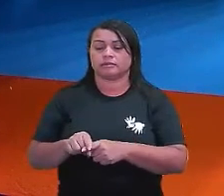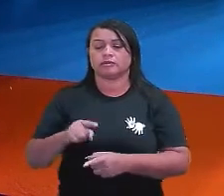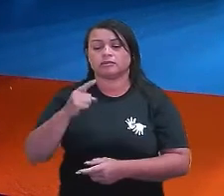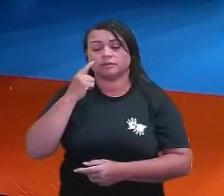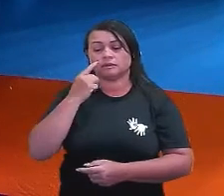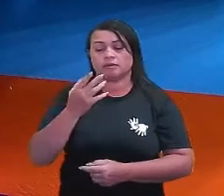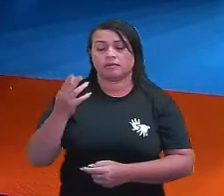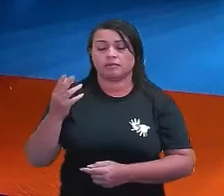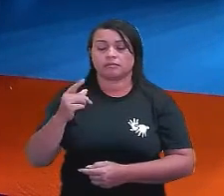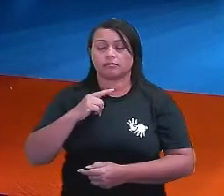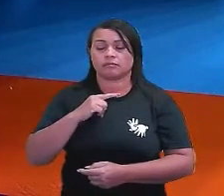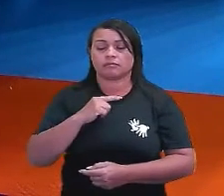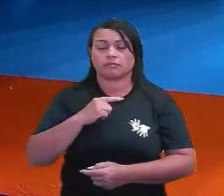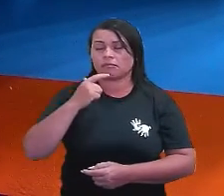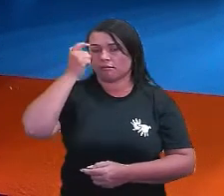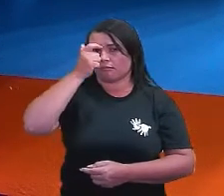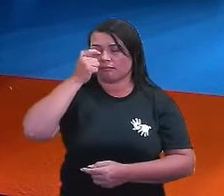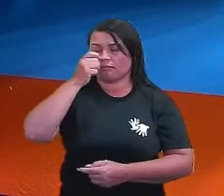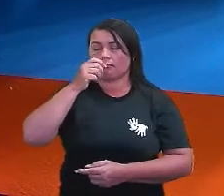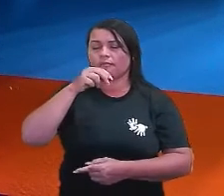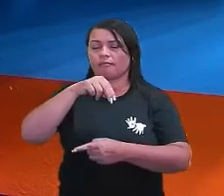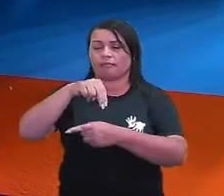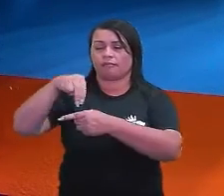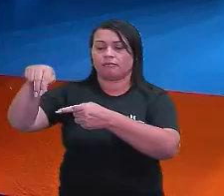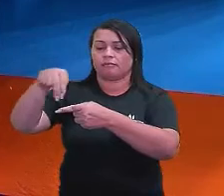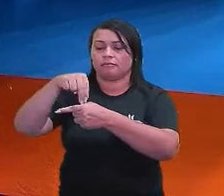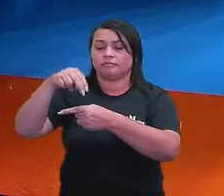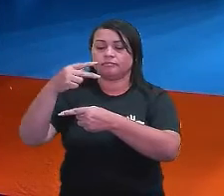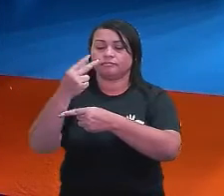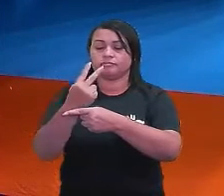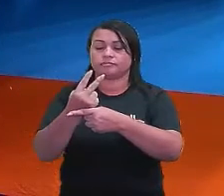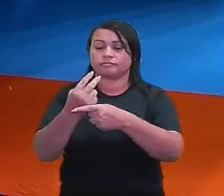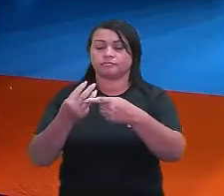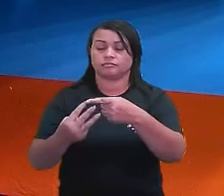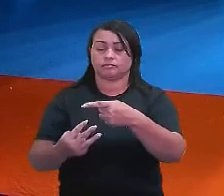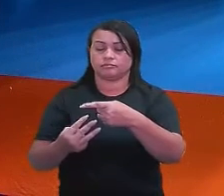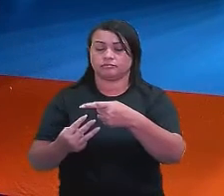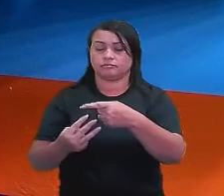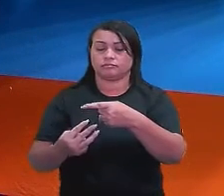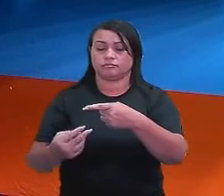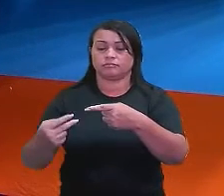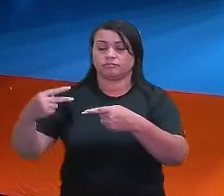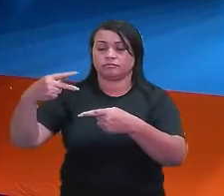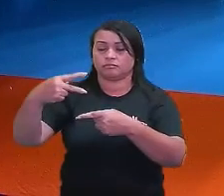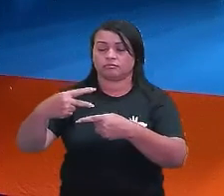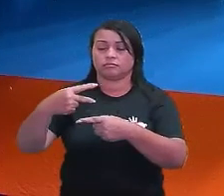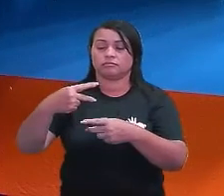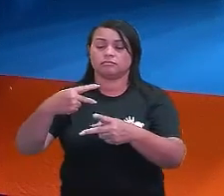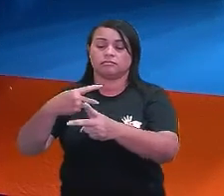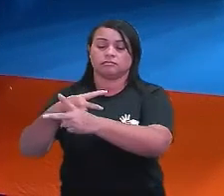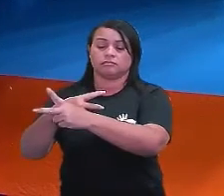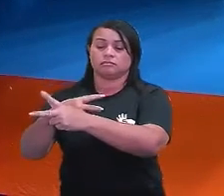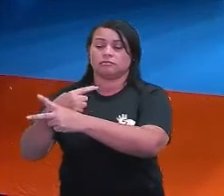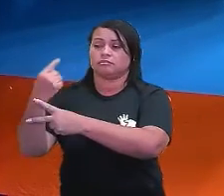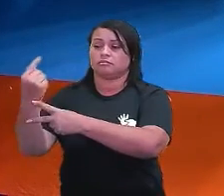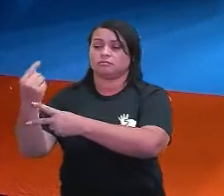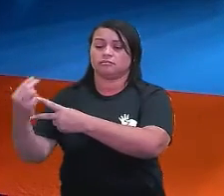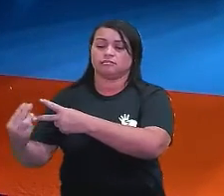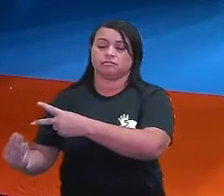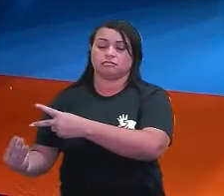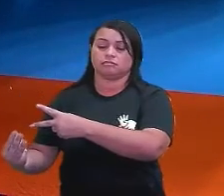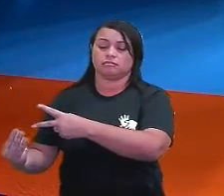Então, só vou me preocupar com os de cima. 2/3 é maior ou é menor do que